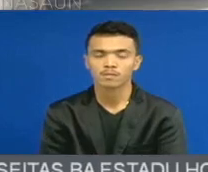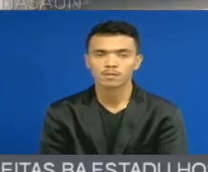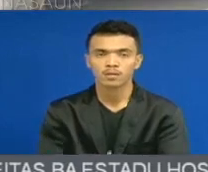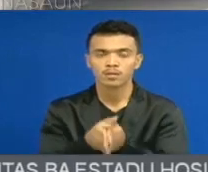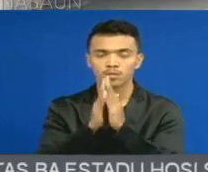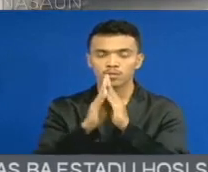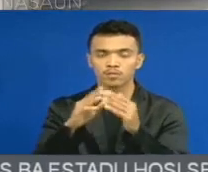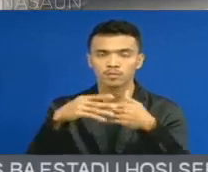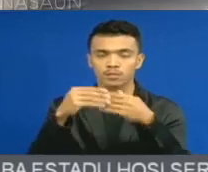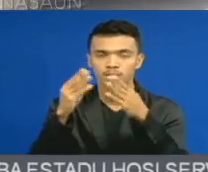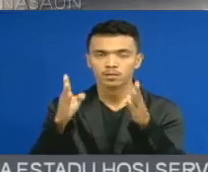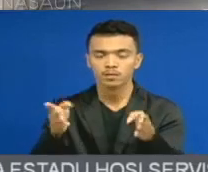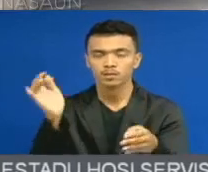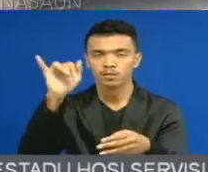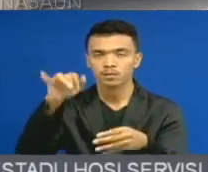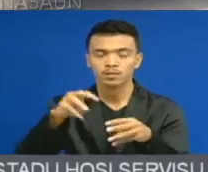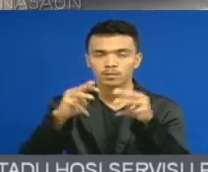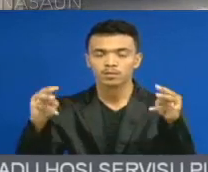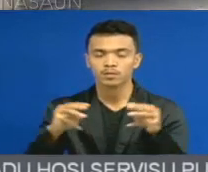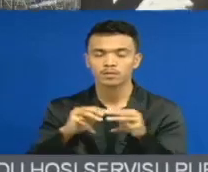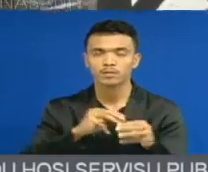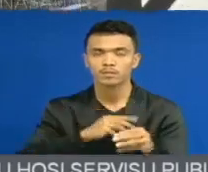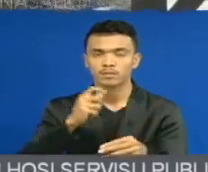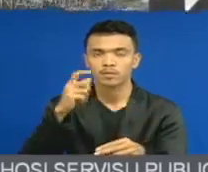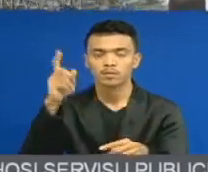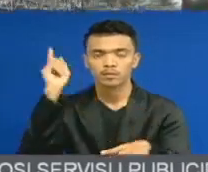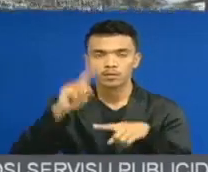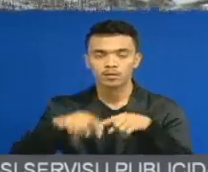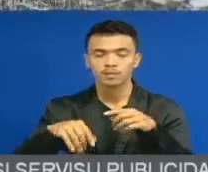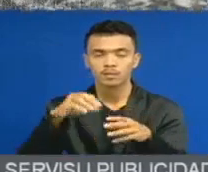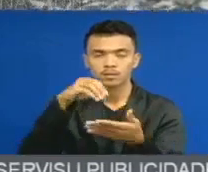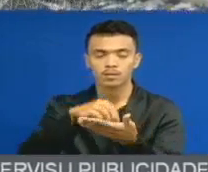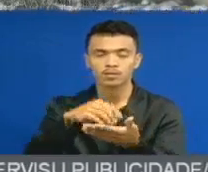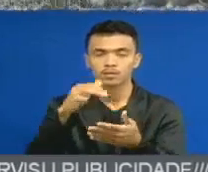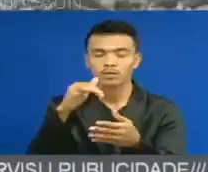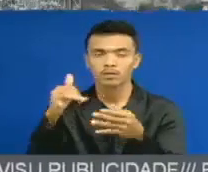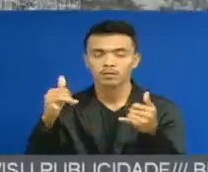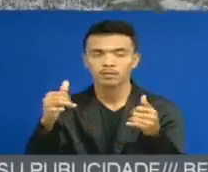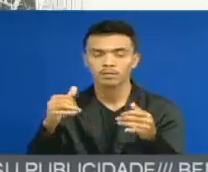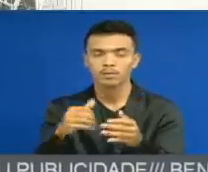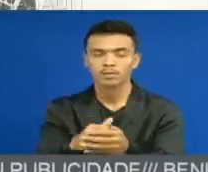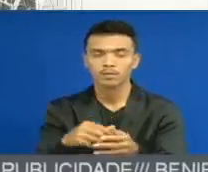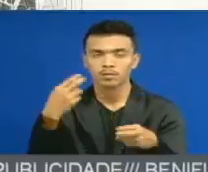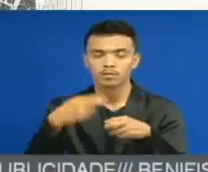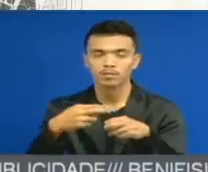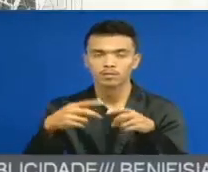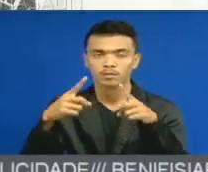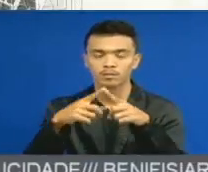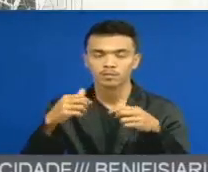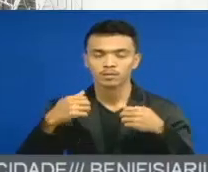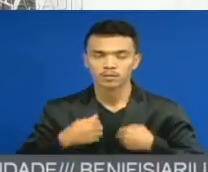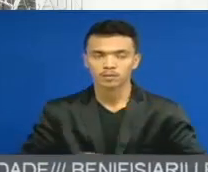husu ba negosiante sira ia mercado Manatuto atu la bele kesi animal hakia ia aredor mercado hodi implica ba saudi